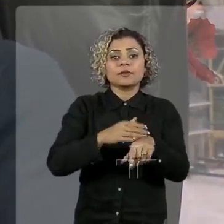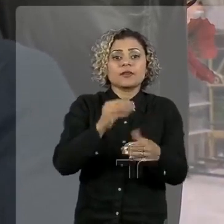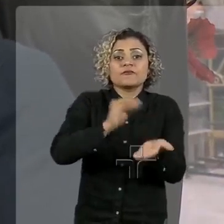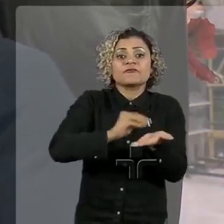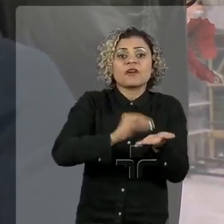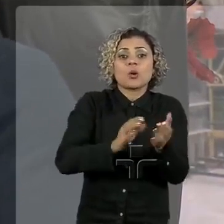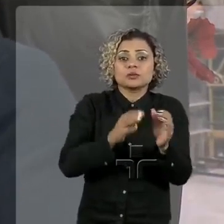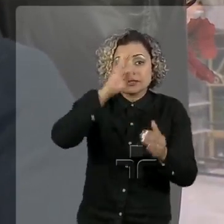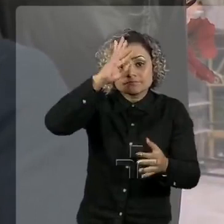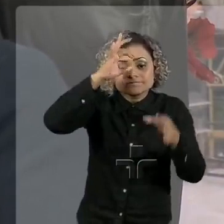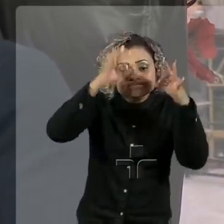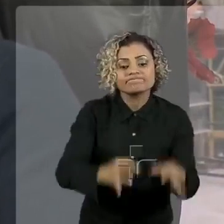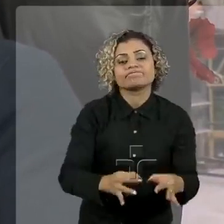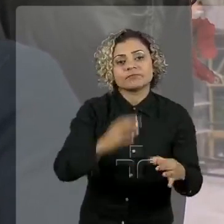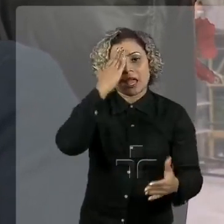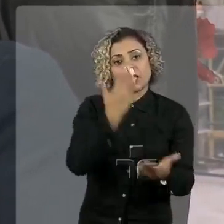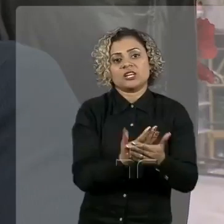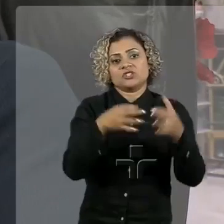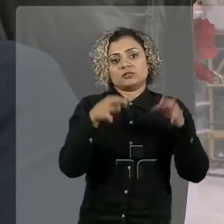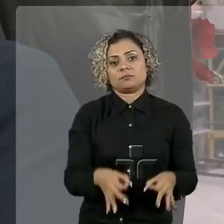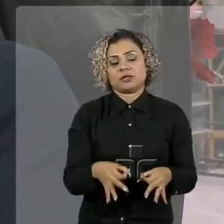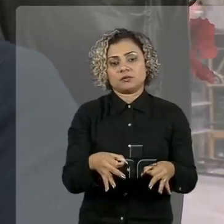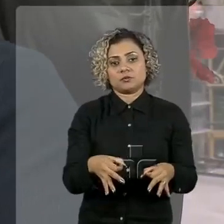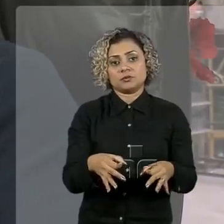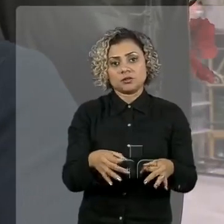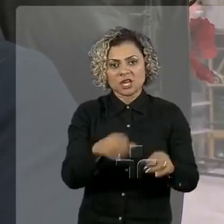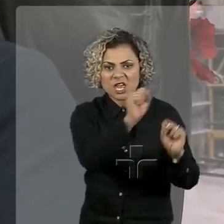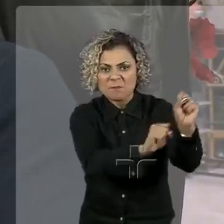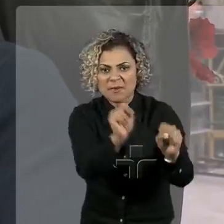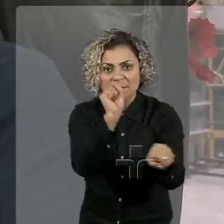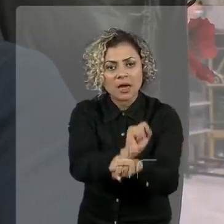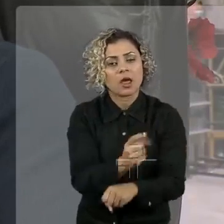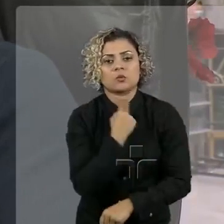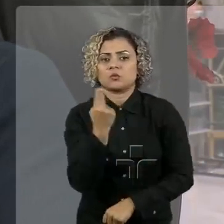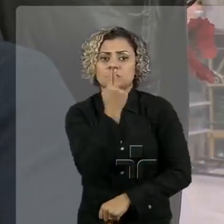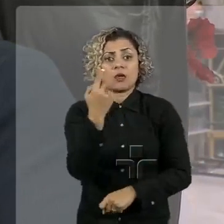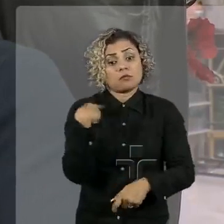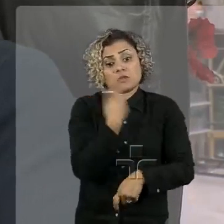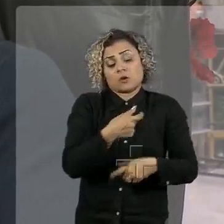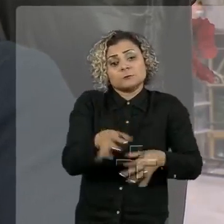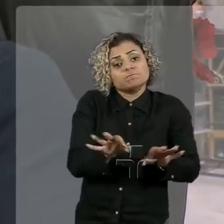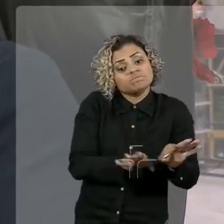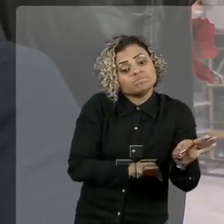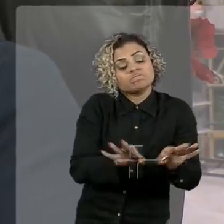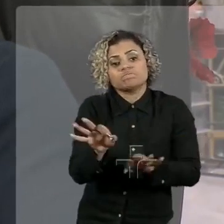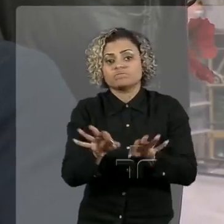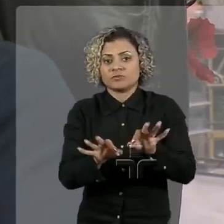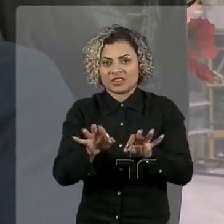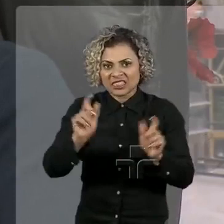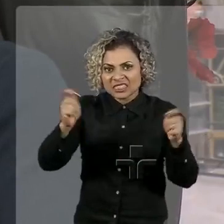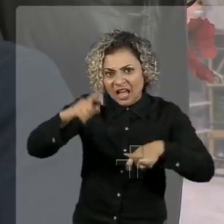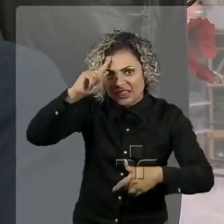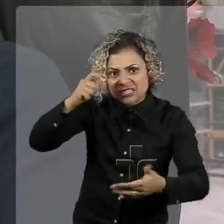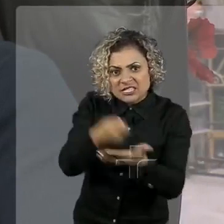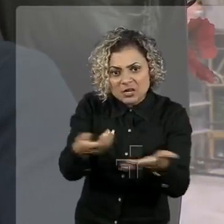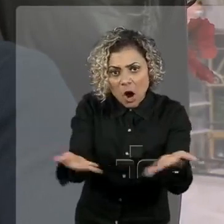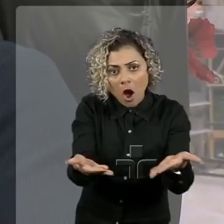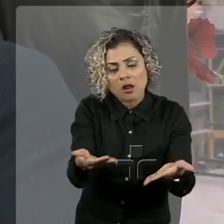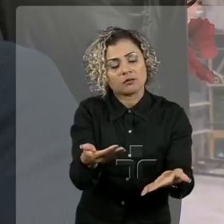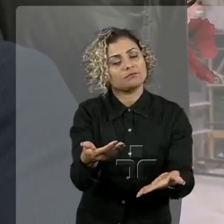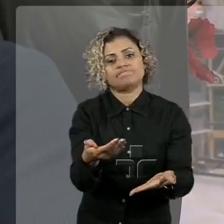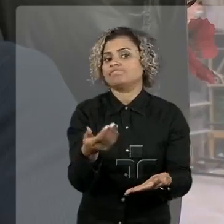podem parar, mas estamos com o pé no chão. Não dá para tomar nenhuma decisão